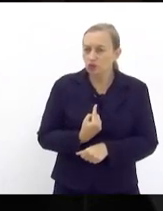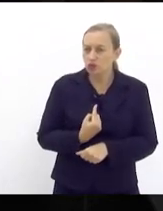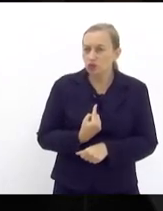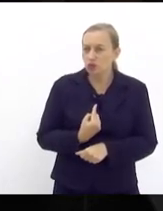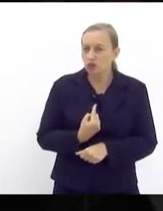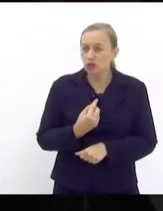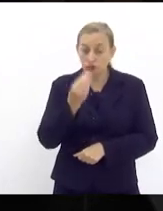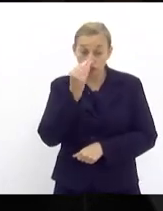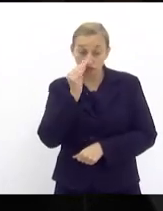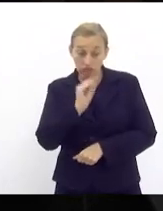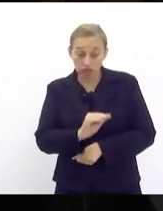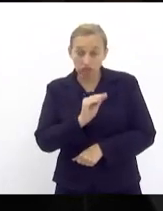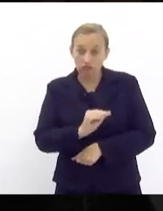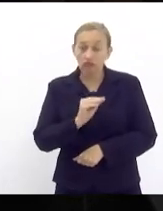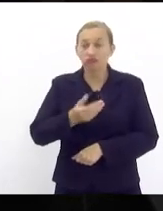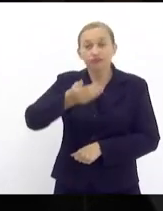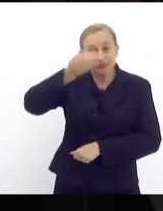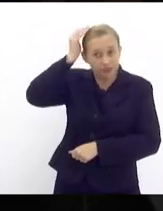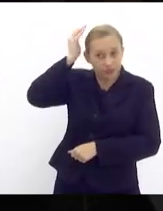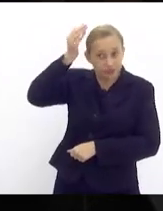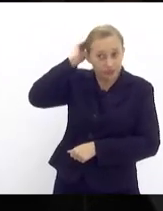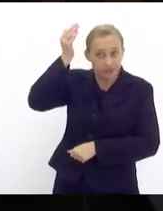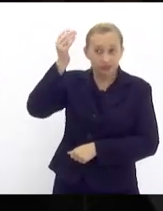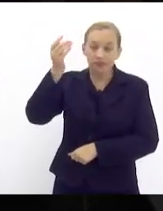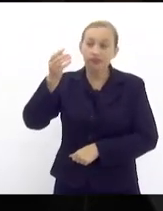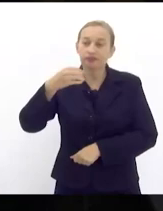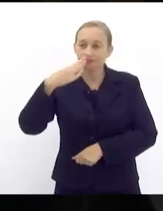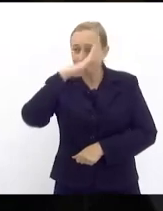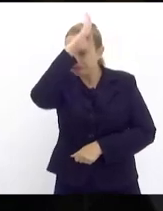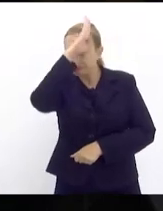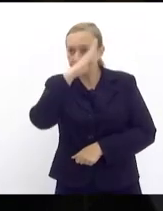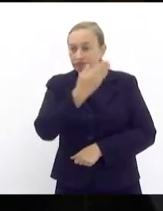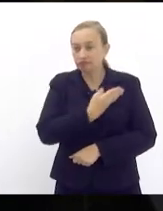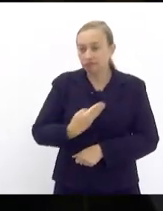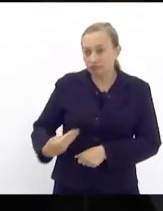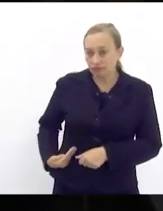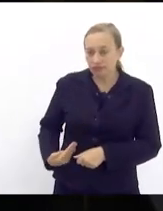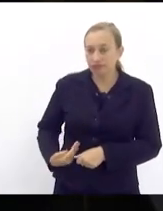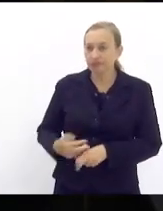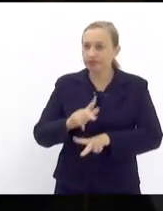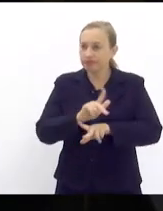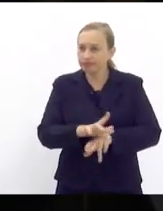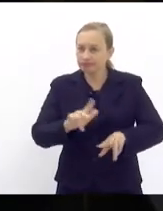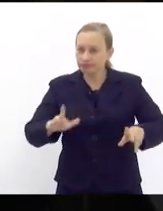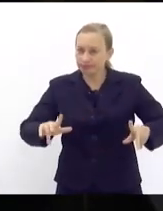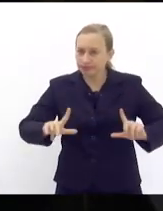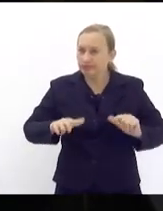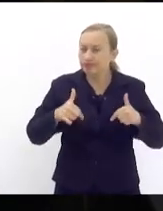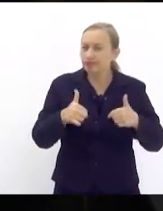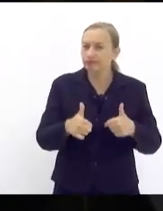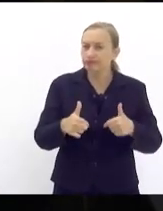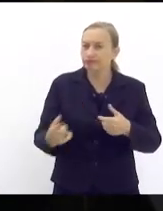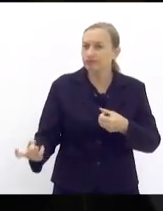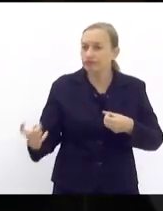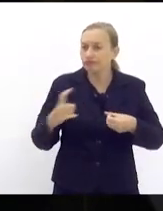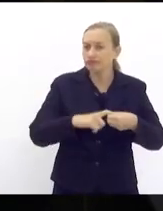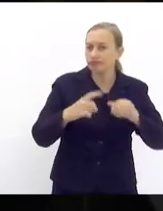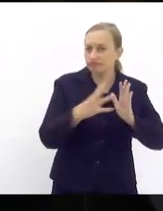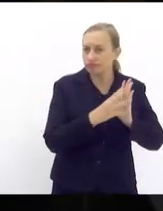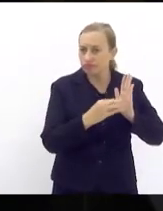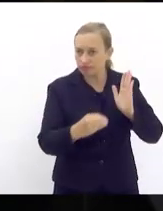na maltratos o governo temer e o governo bolsonaro tentaram de diferentes maneiras retomar esse